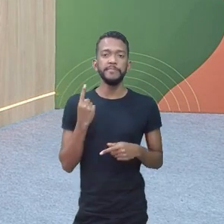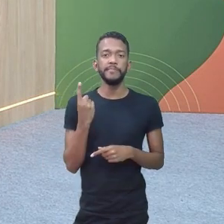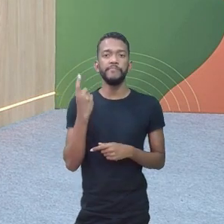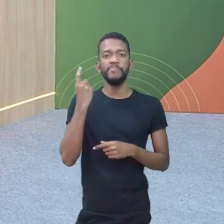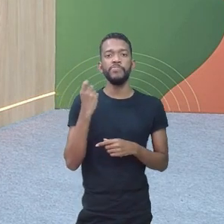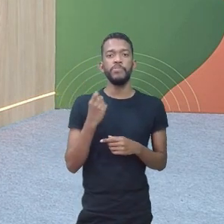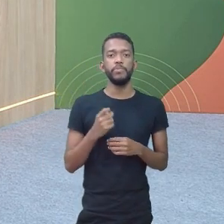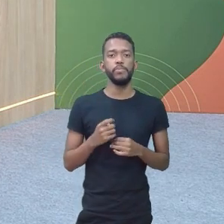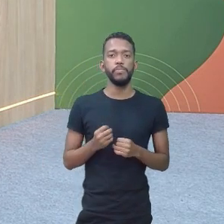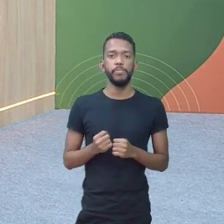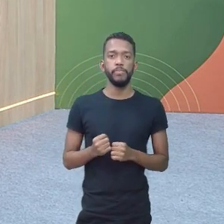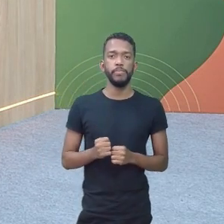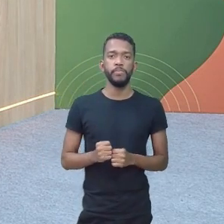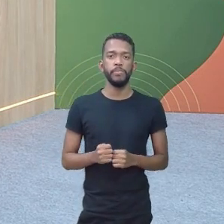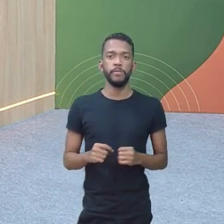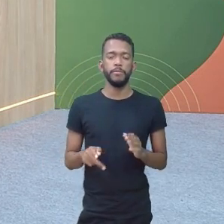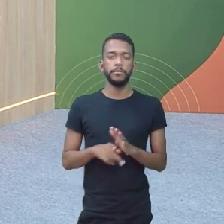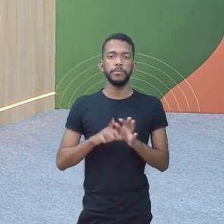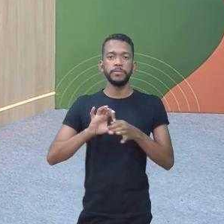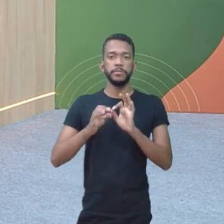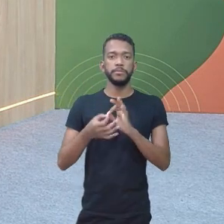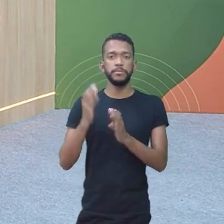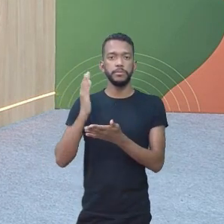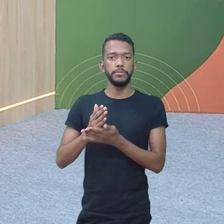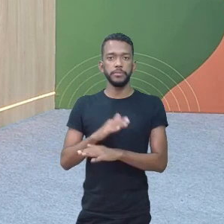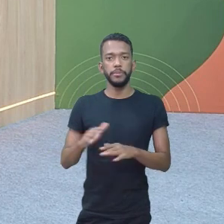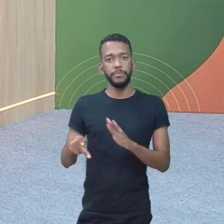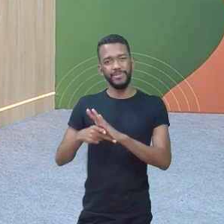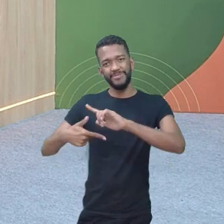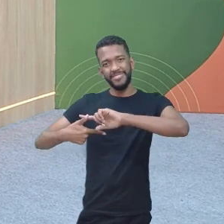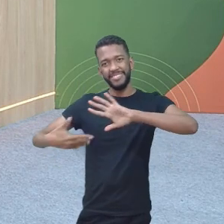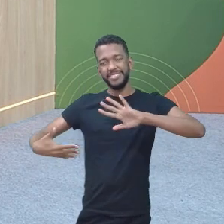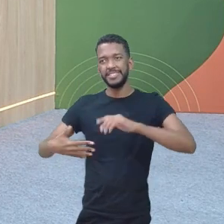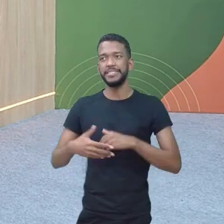os jogos foi cancelado da era moderna foi